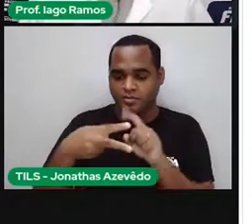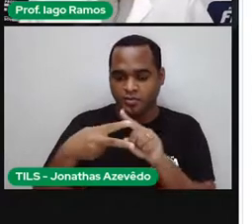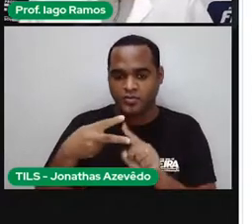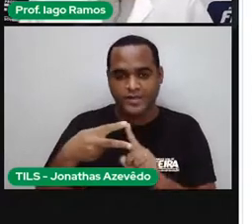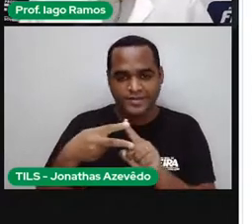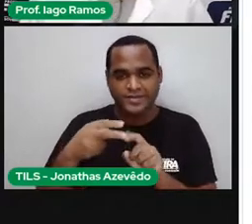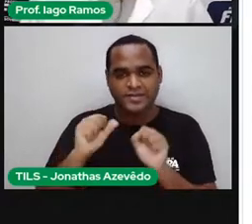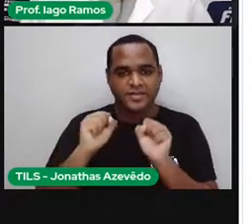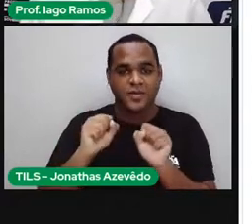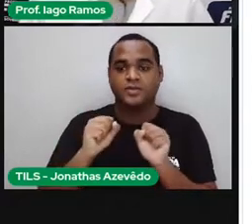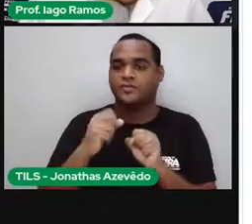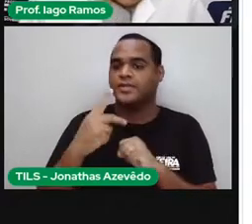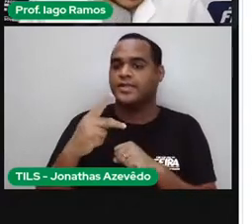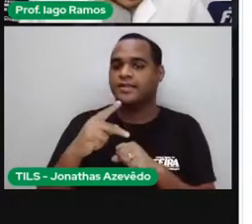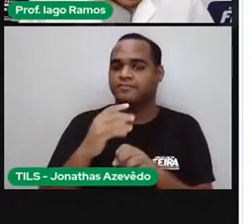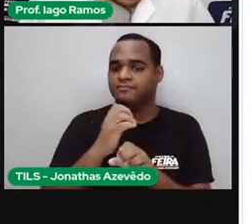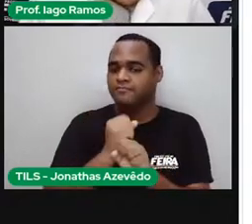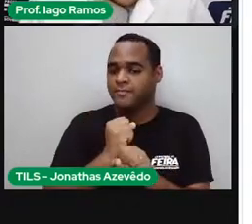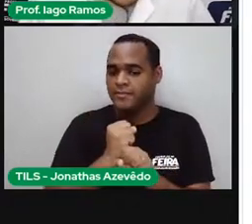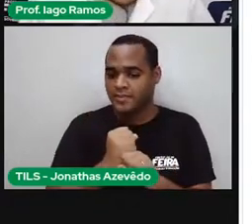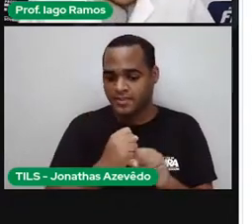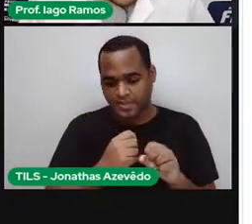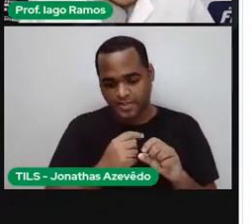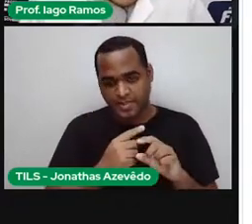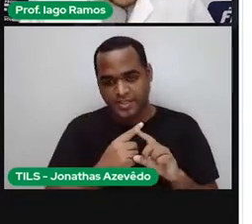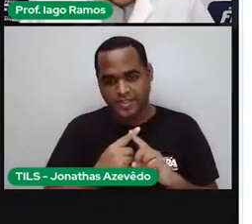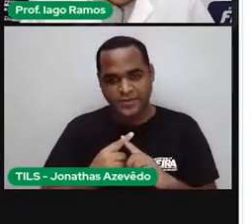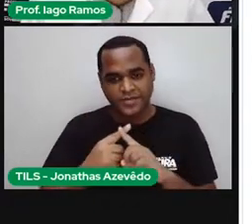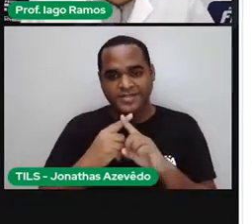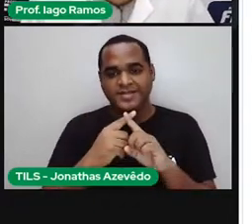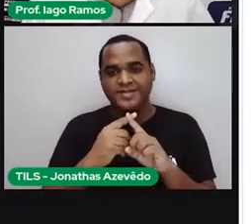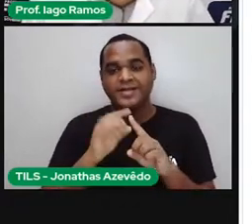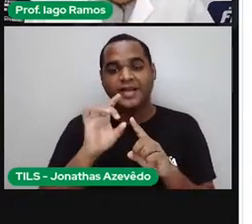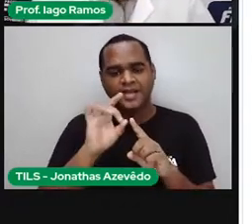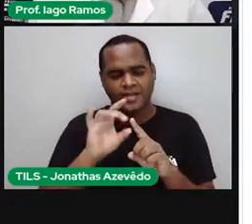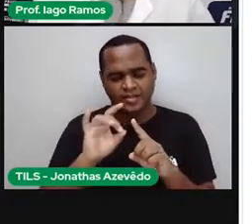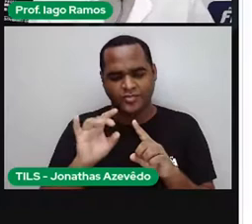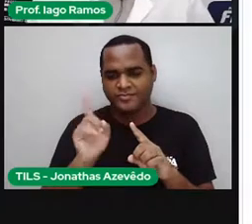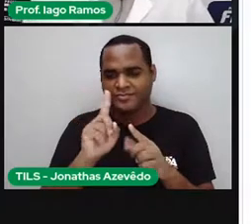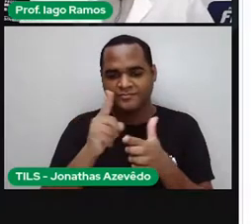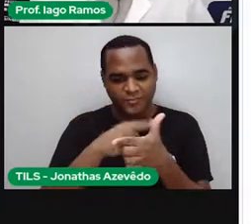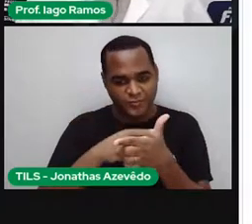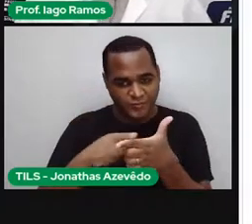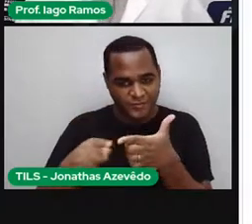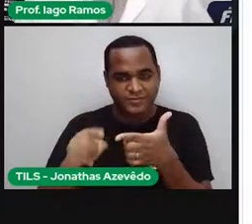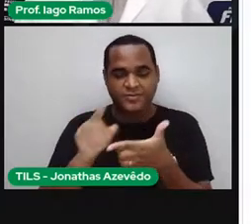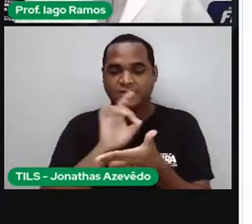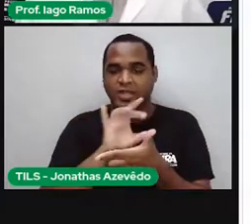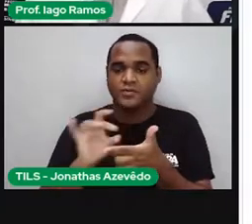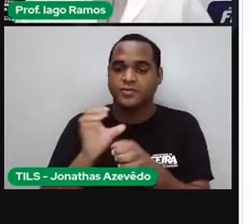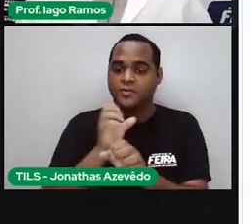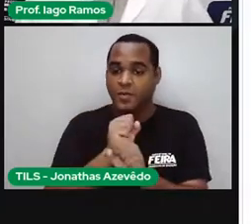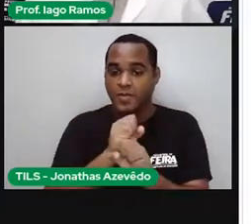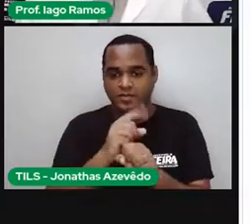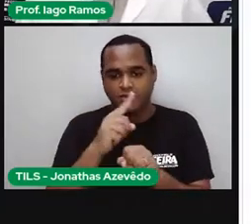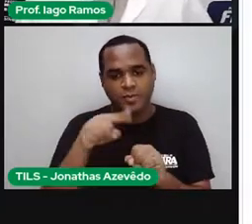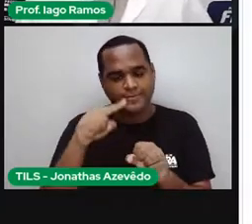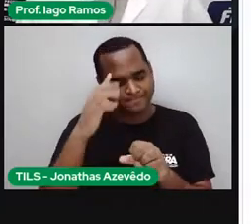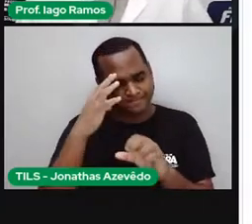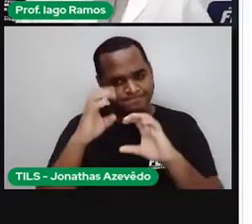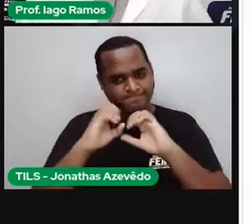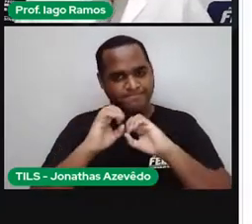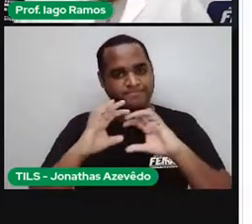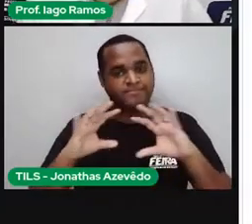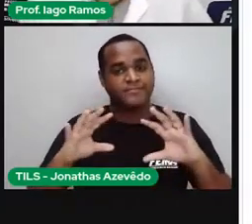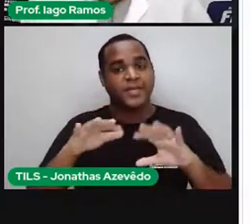fazendo essa continha de divisão você agora vai descobrir que a área